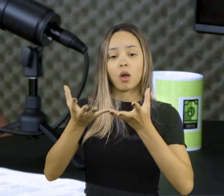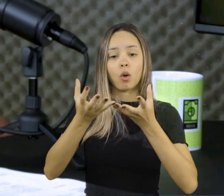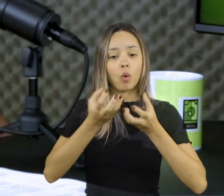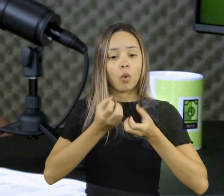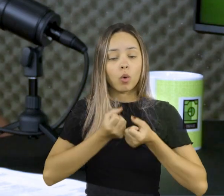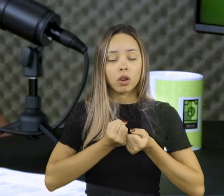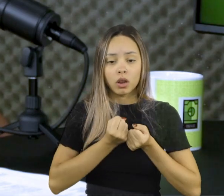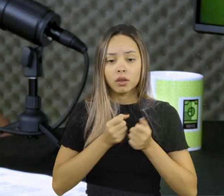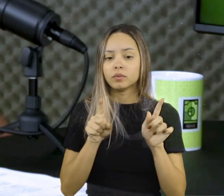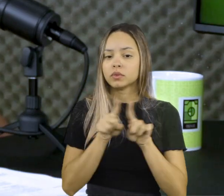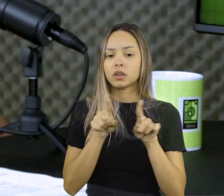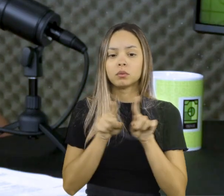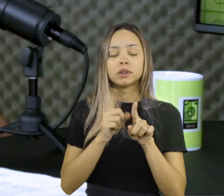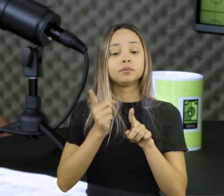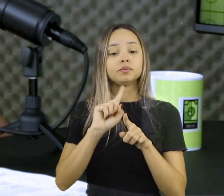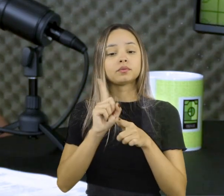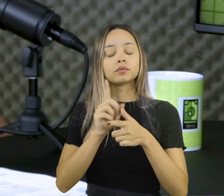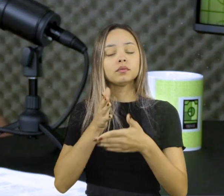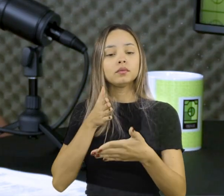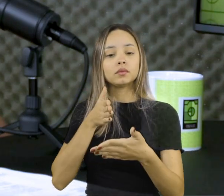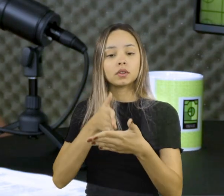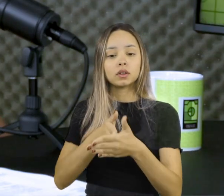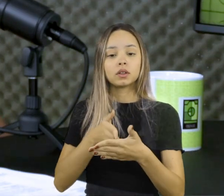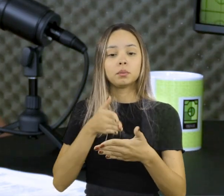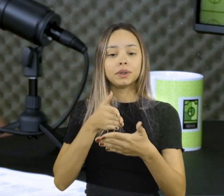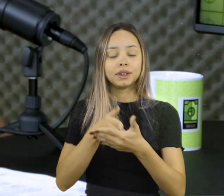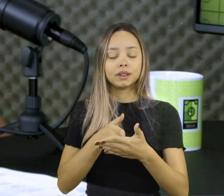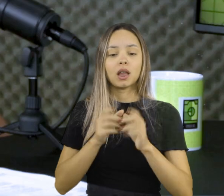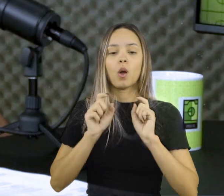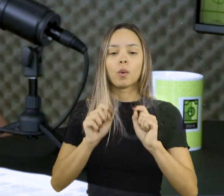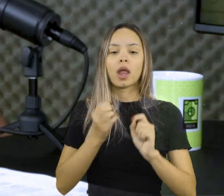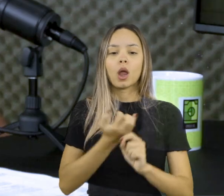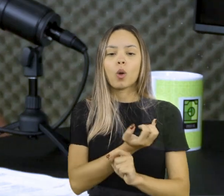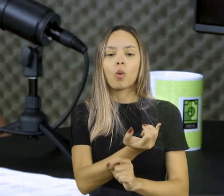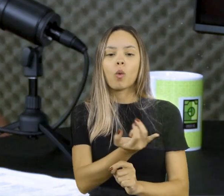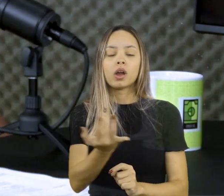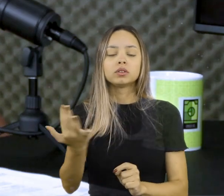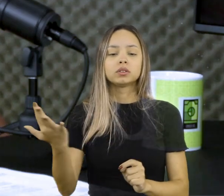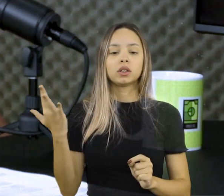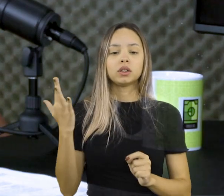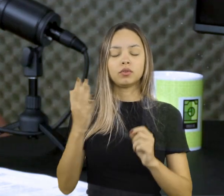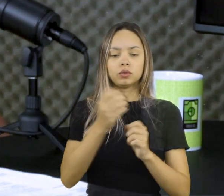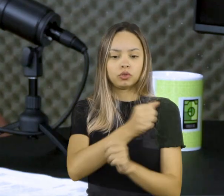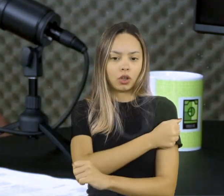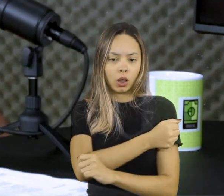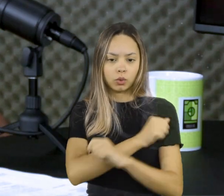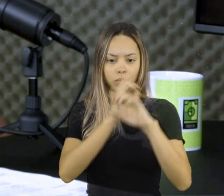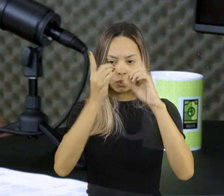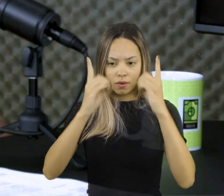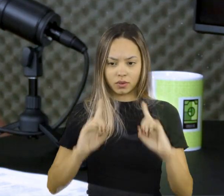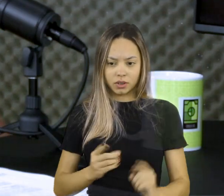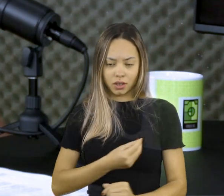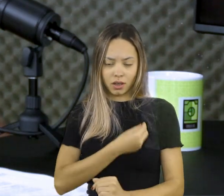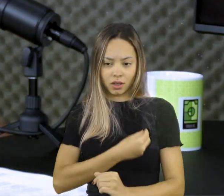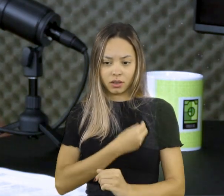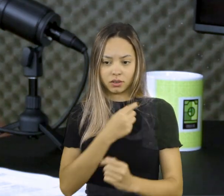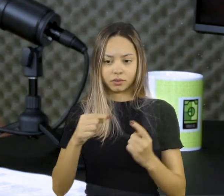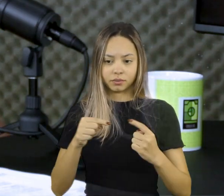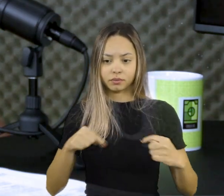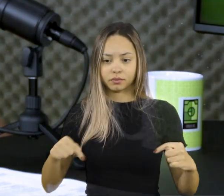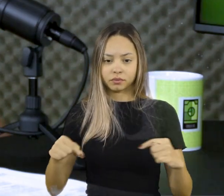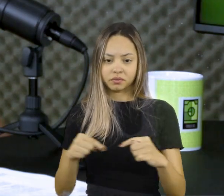não limita quantitativos de alunos com deficiência na sala. Tem muita gente que diz, não, mas não pode ter